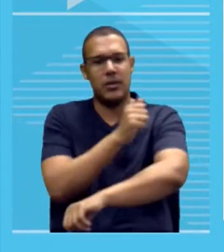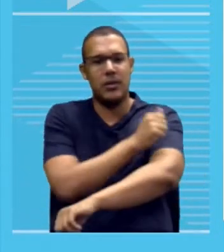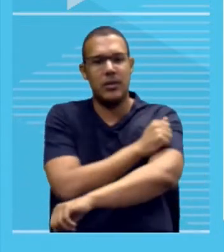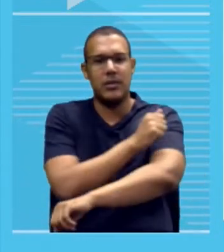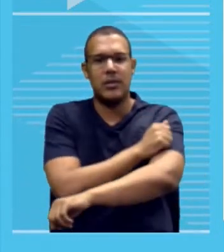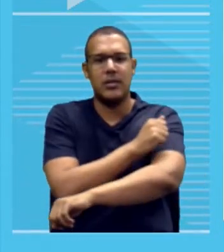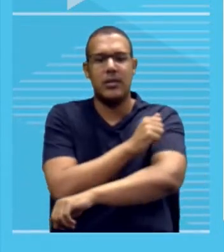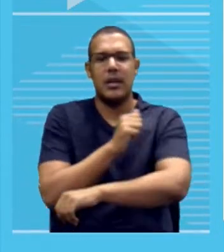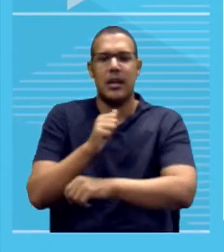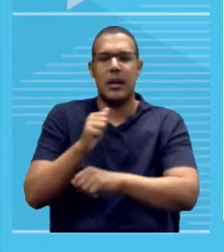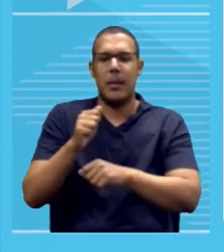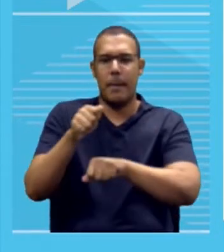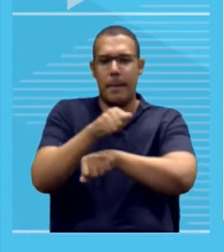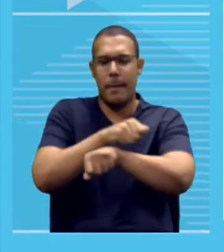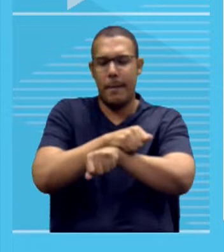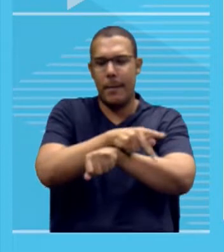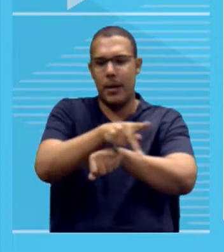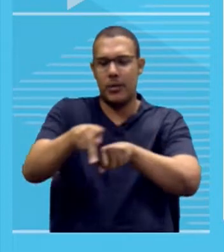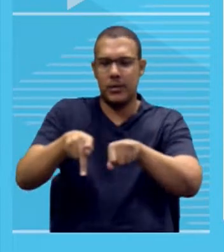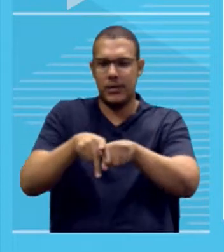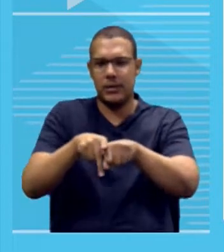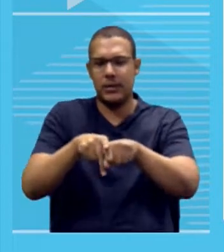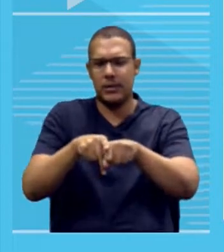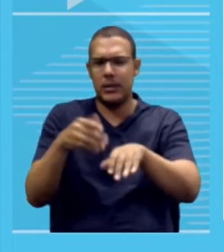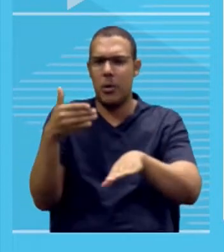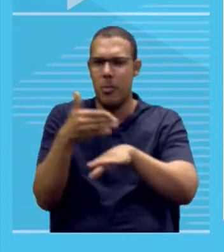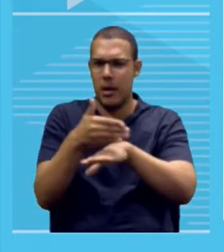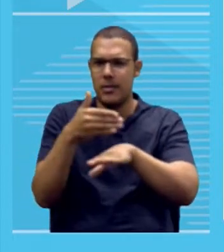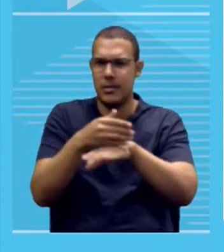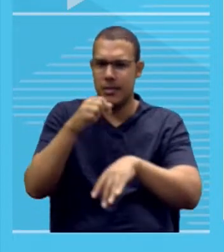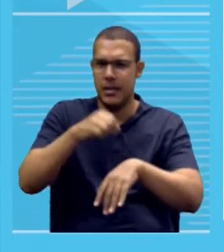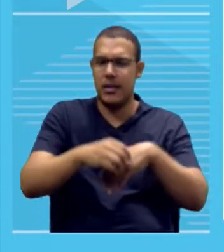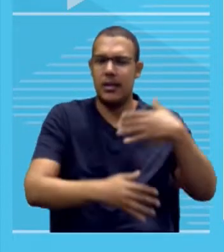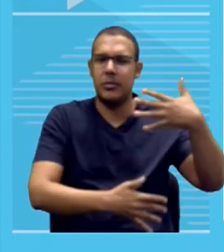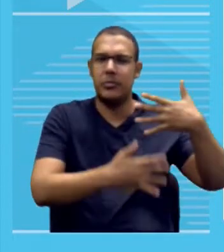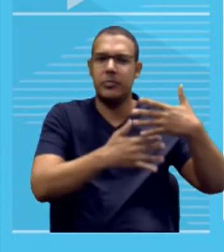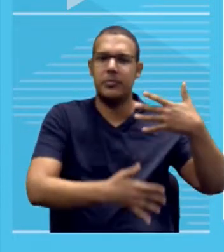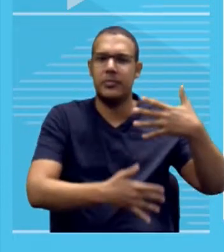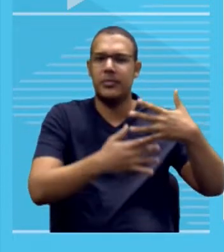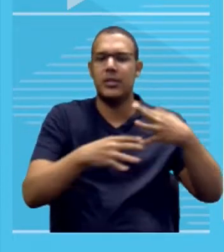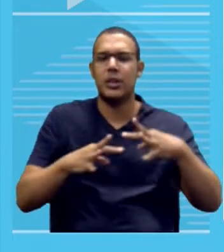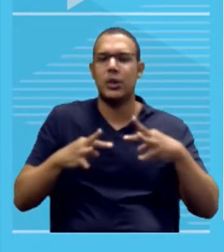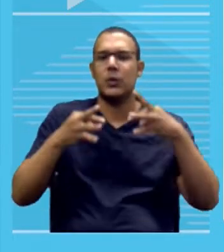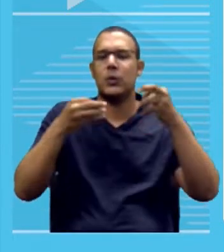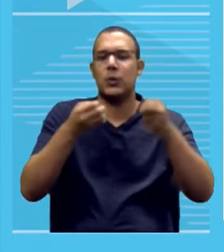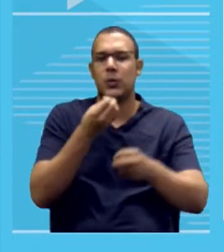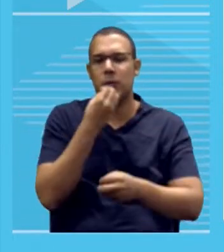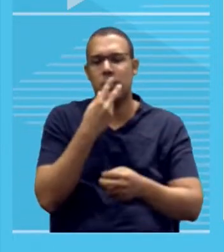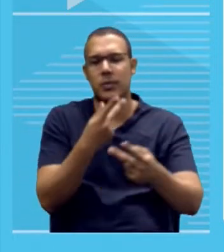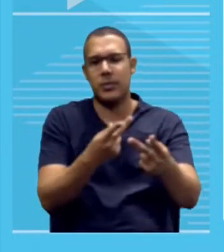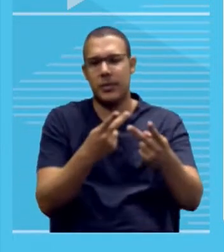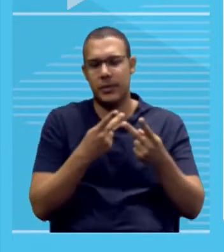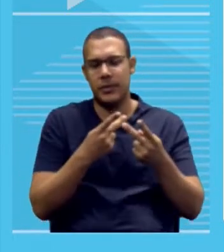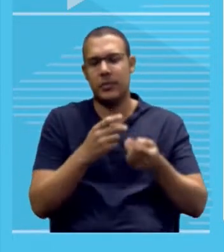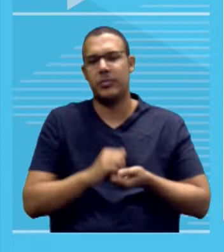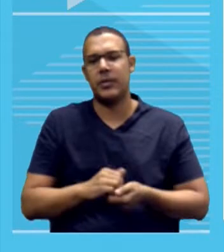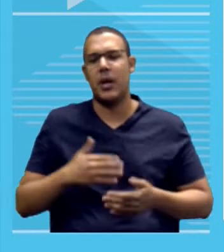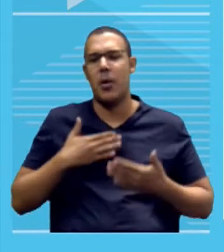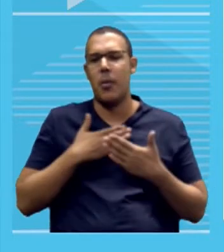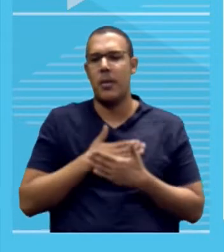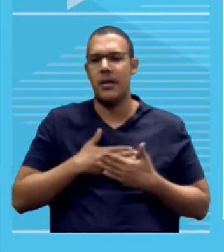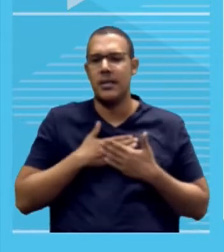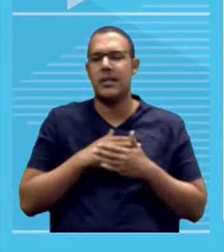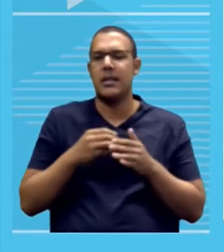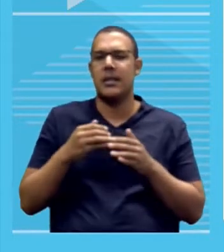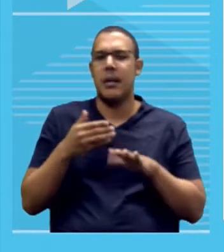lá em Paulistana hein galerinha de Paulistana está nos acompanhando sejam muito bem-vindos é um prazer viu estar com